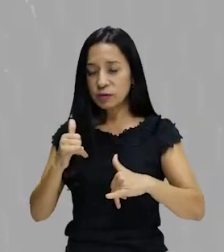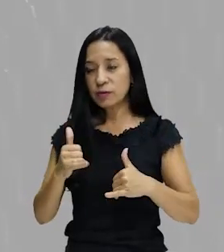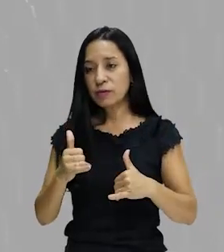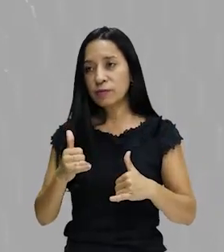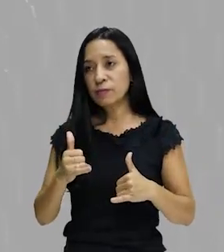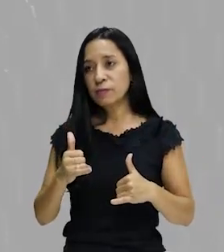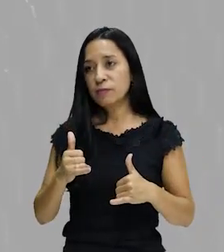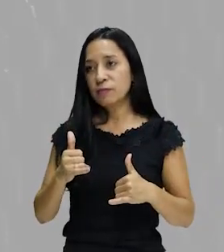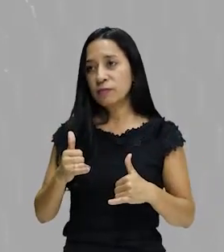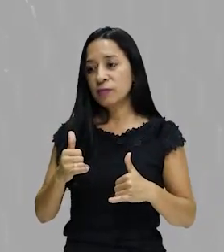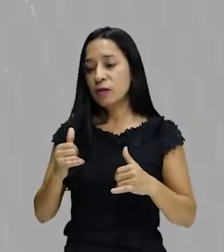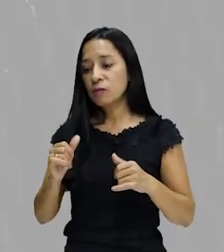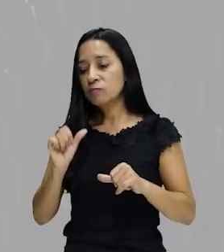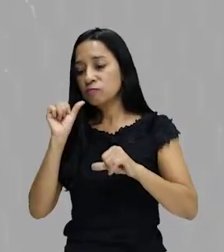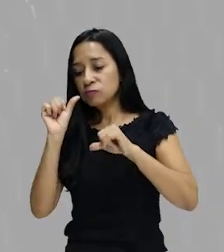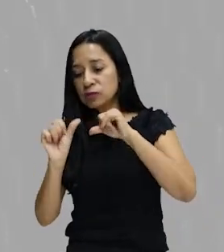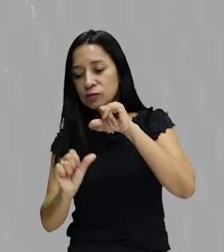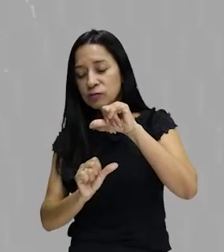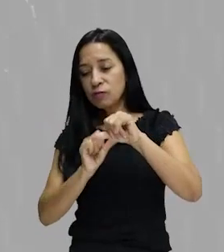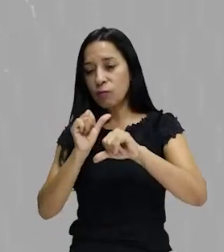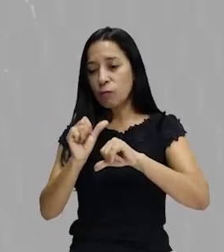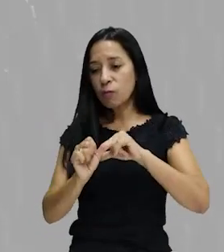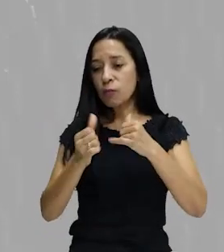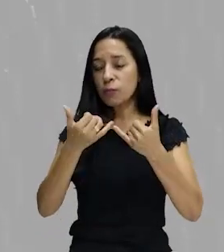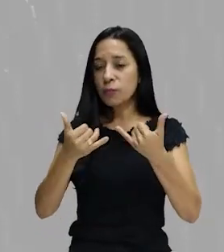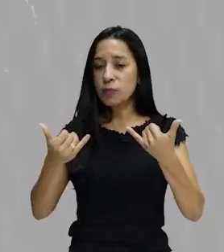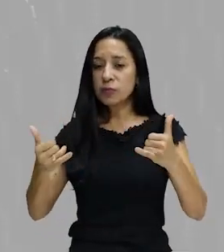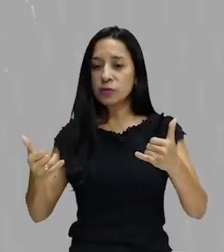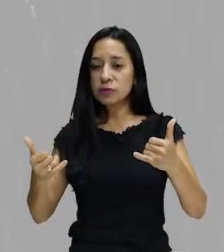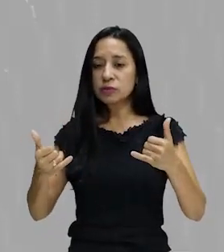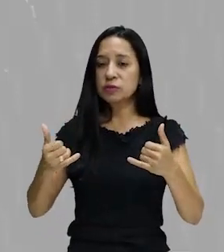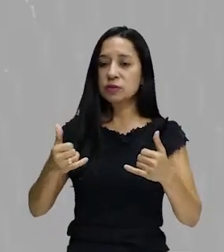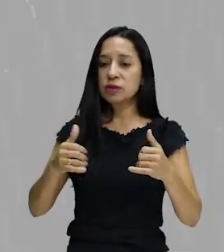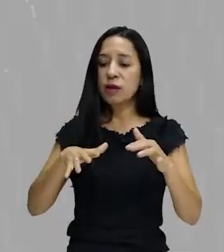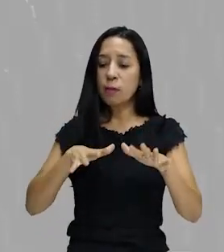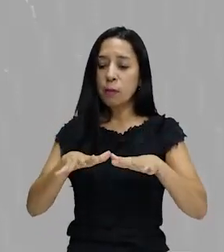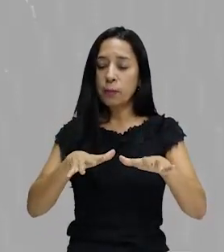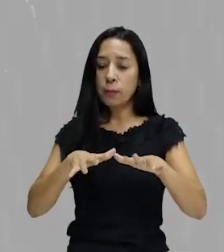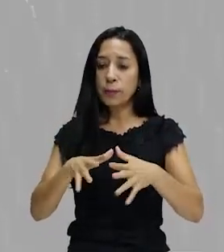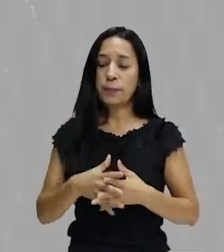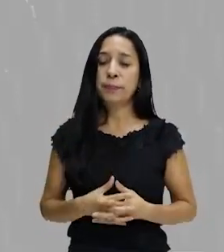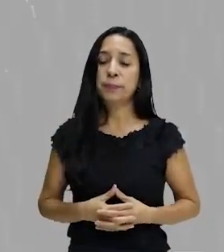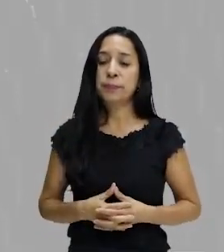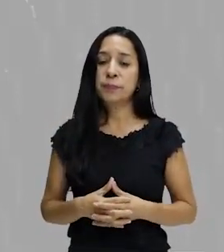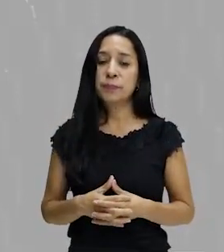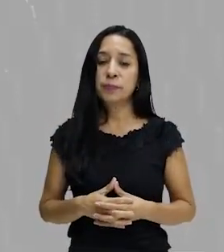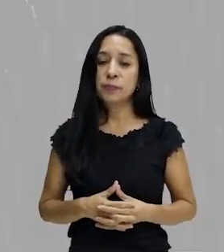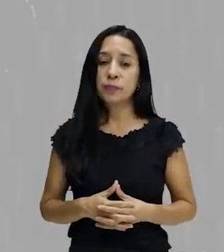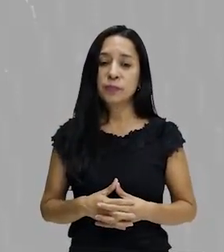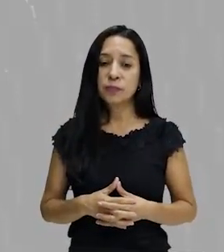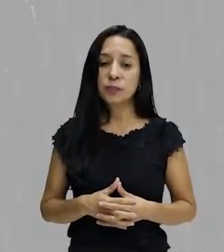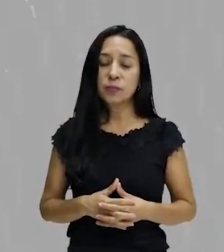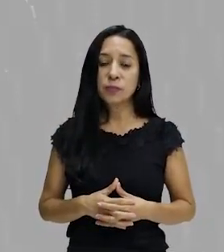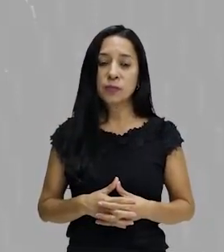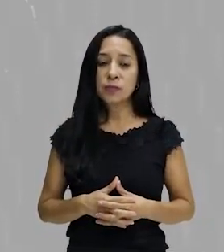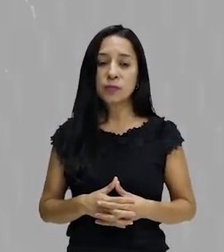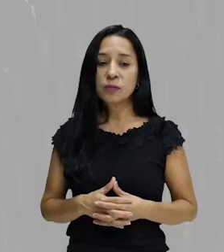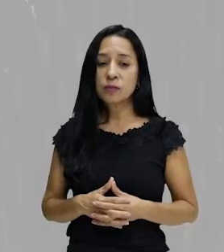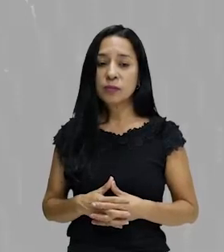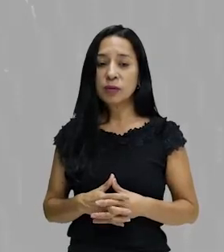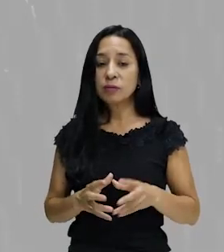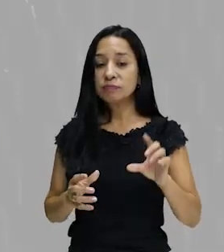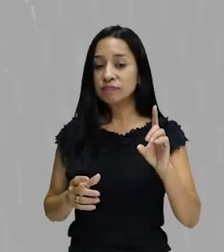combustão, sendo transformada em energia mecânica. E a usina hidrelétrica, vocês já sabem como é que funciona a usina hidrelétrica,